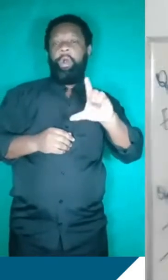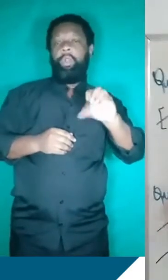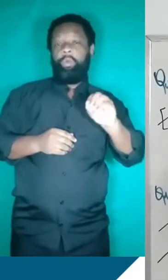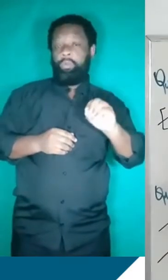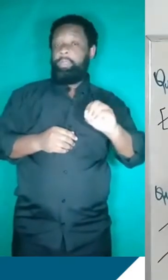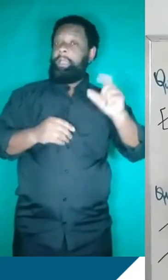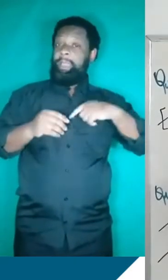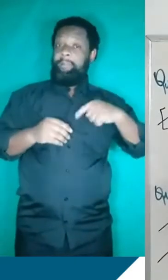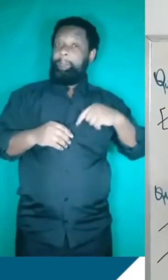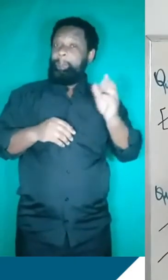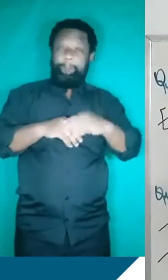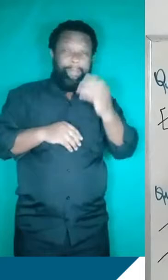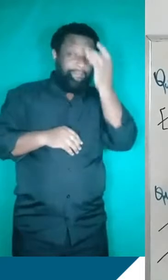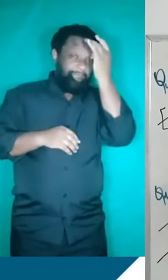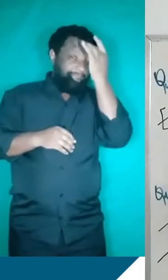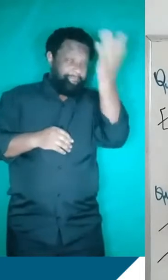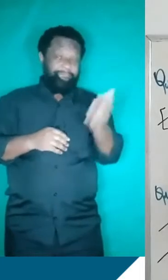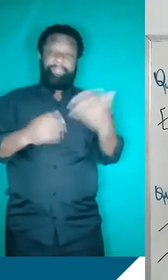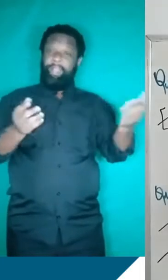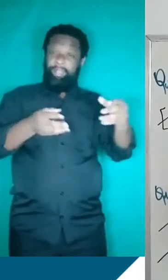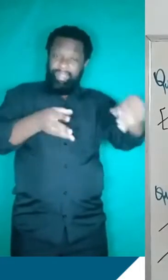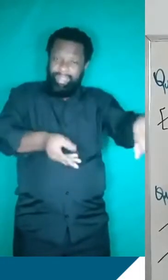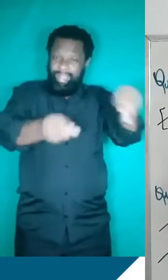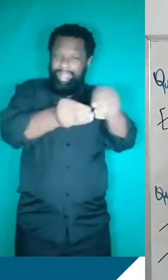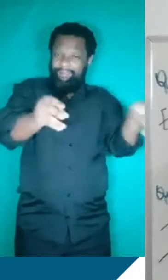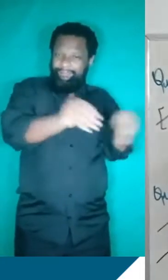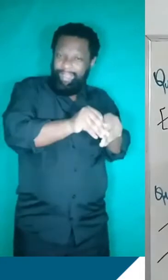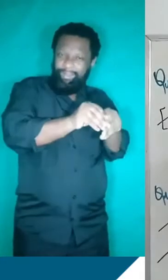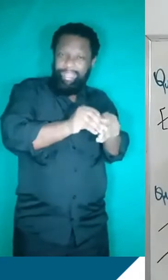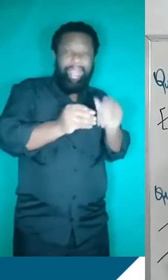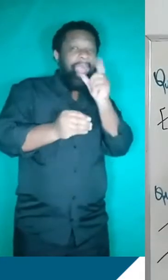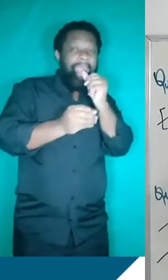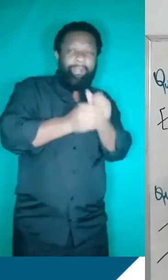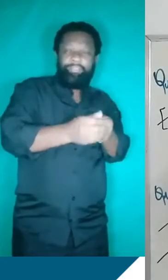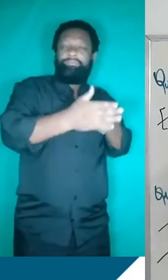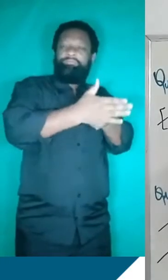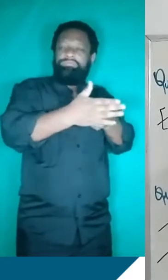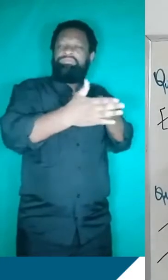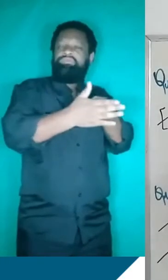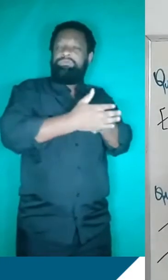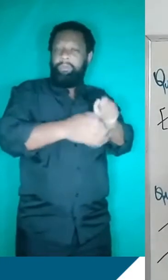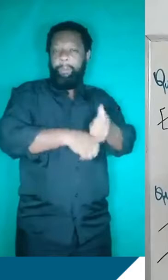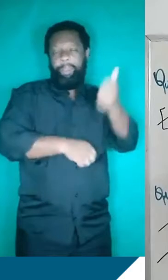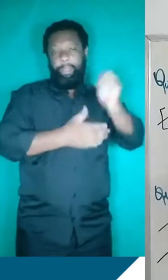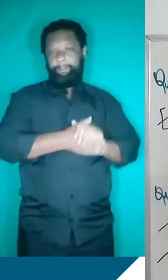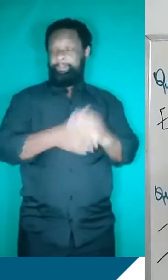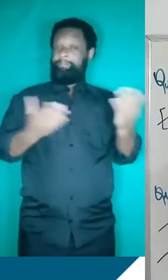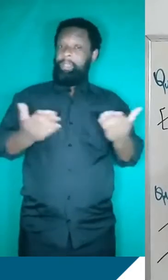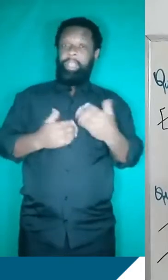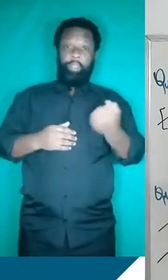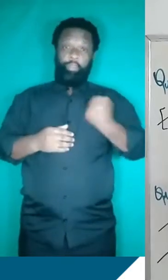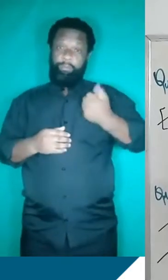né, essa fralda aqui descartável acaba sendo mais eficiente na retenção de água. Combinado? Então, a resposta